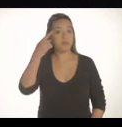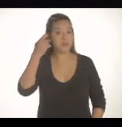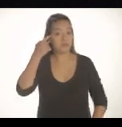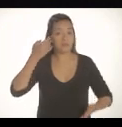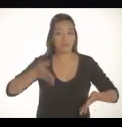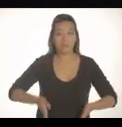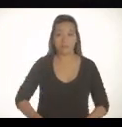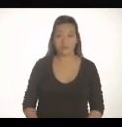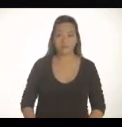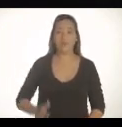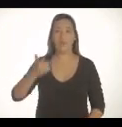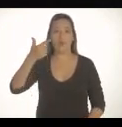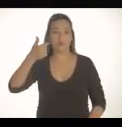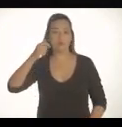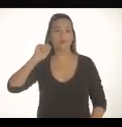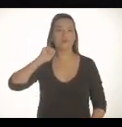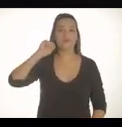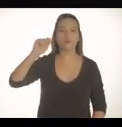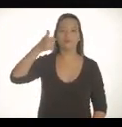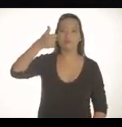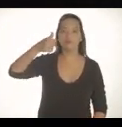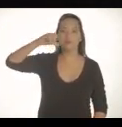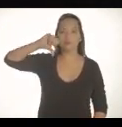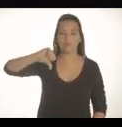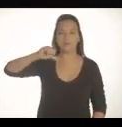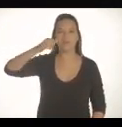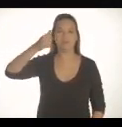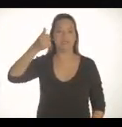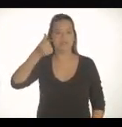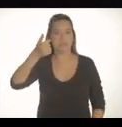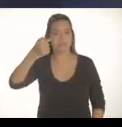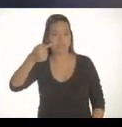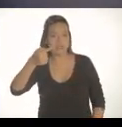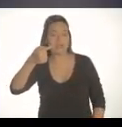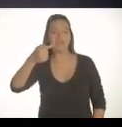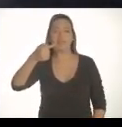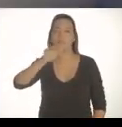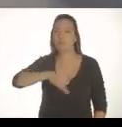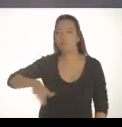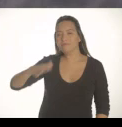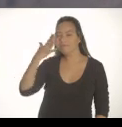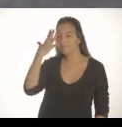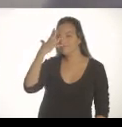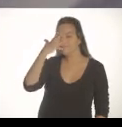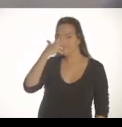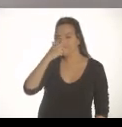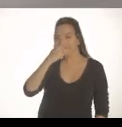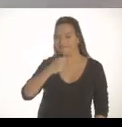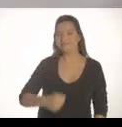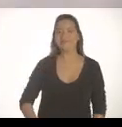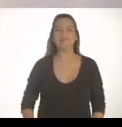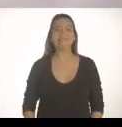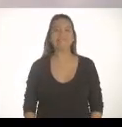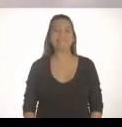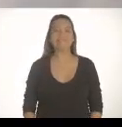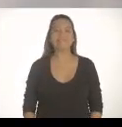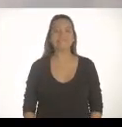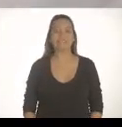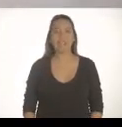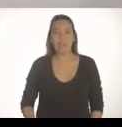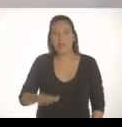A Selva nasceu em 12 de abril de 1967. Uma criança muito bonita.